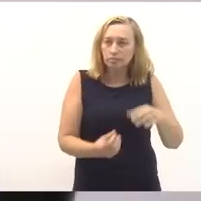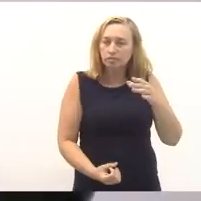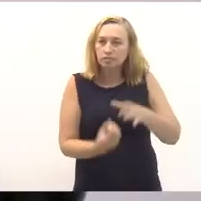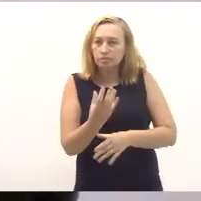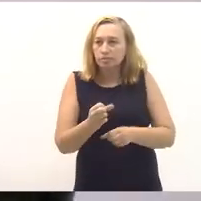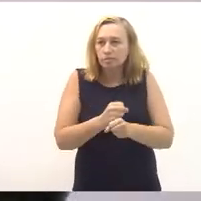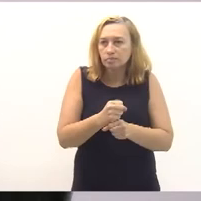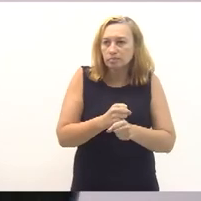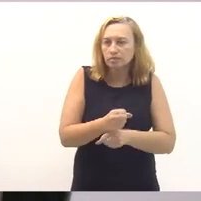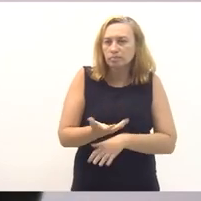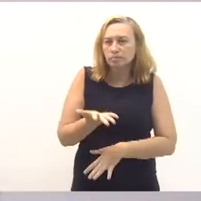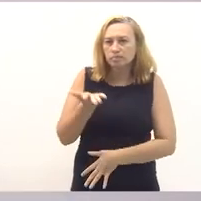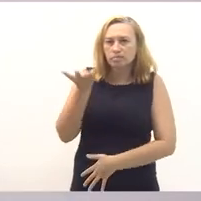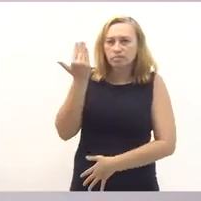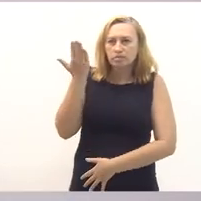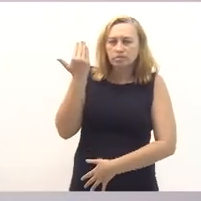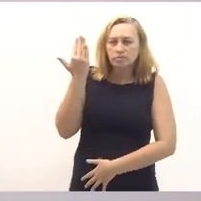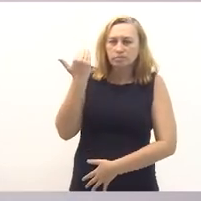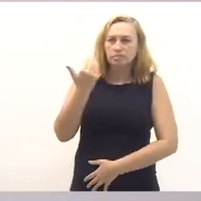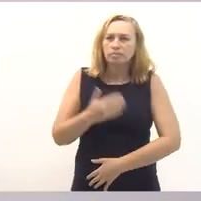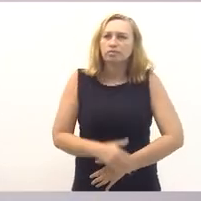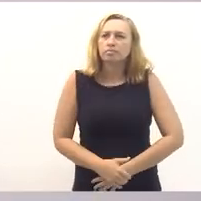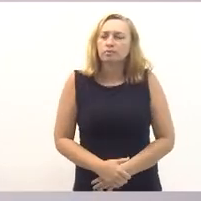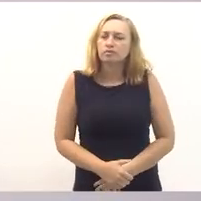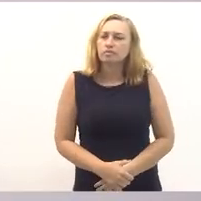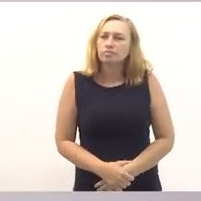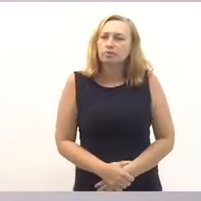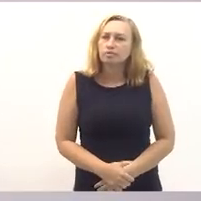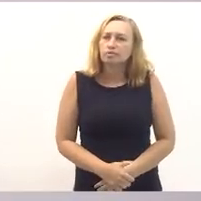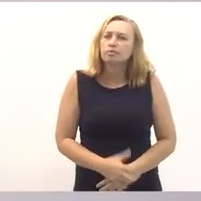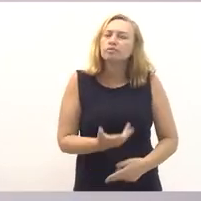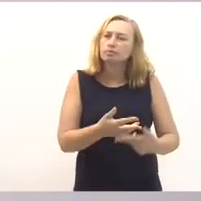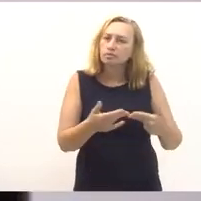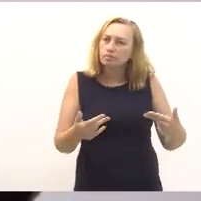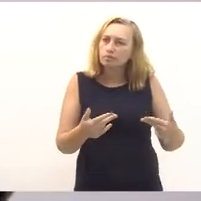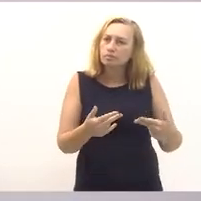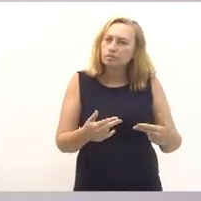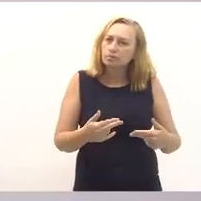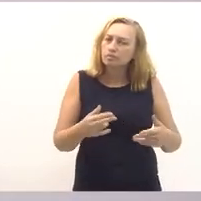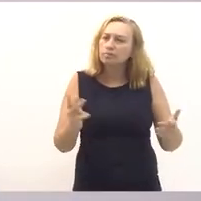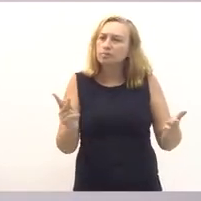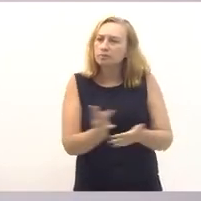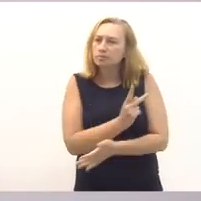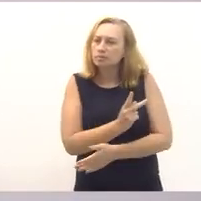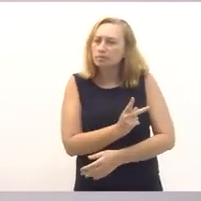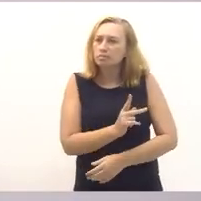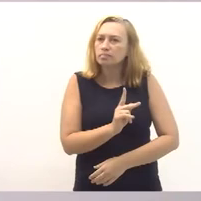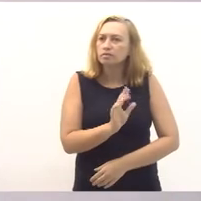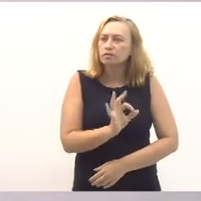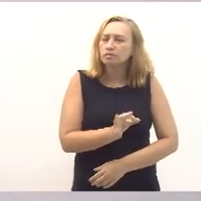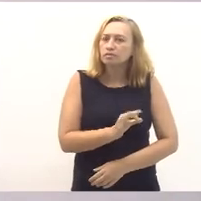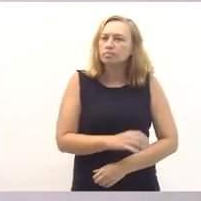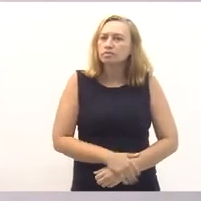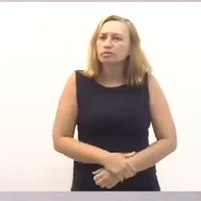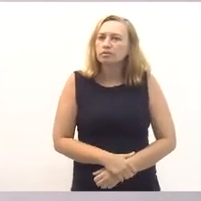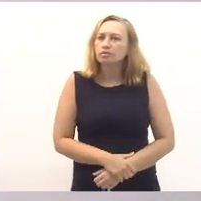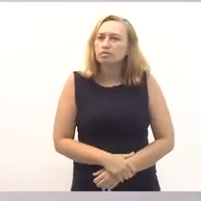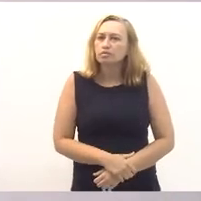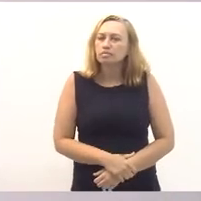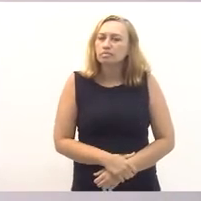passado muito da minha insatisfação lá das coisas que tem real acontecido né e